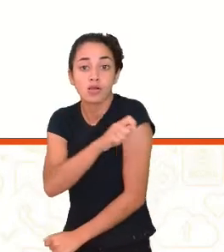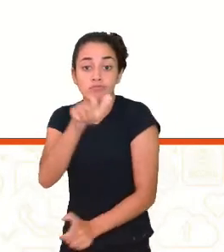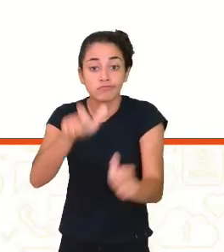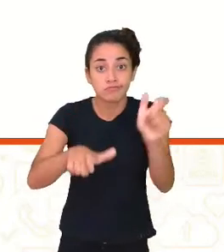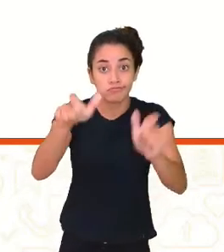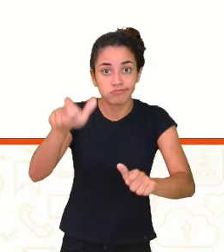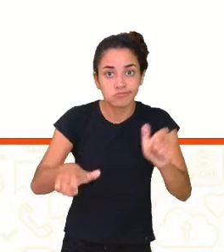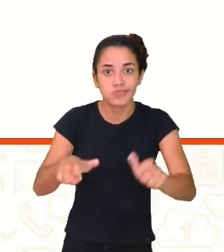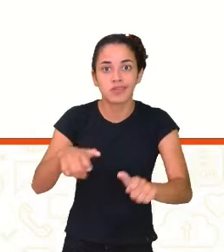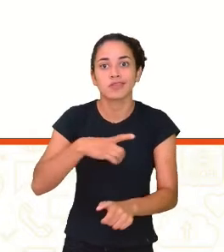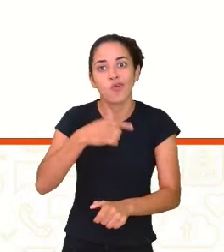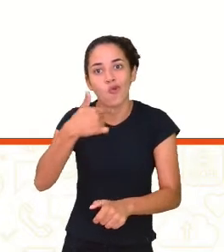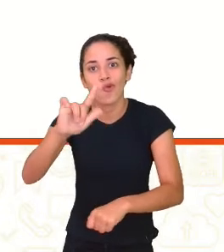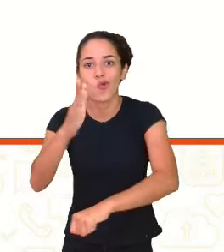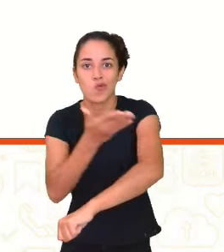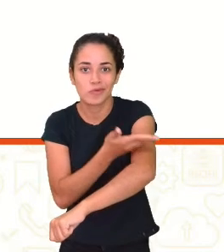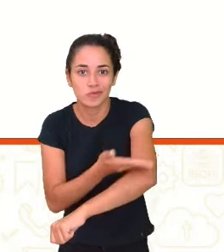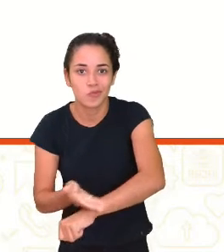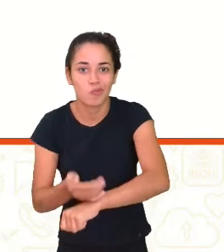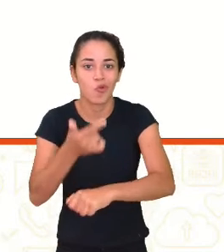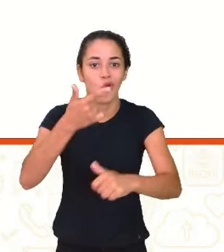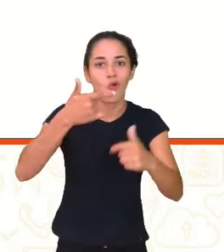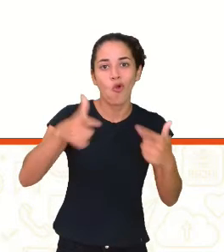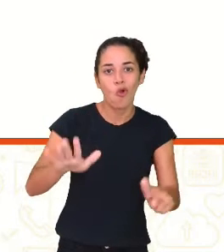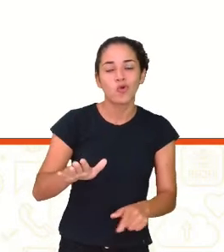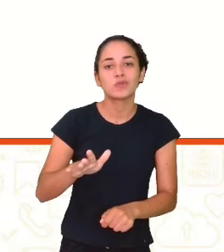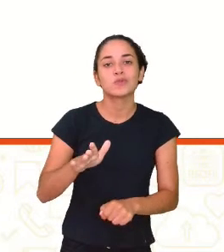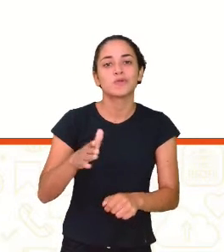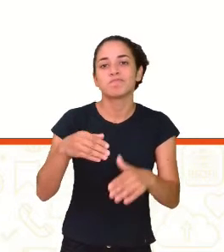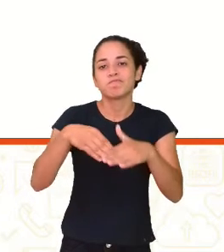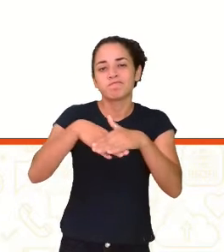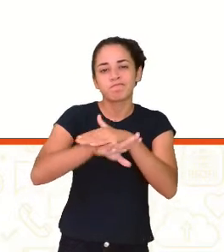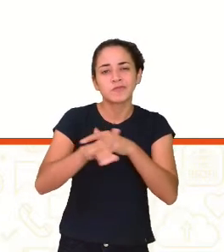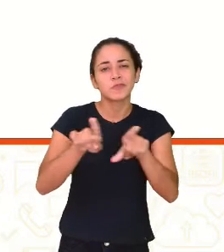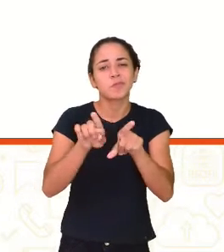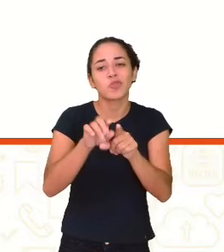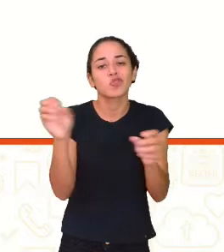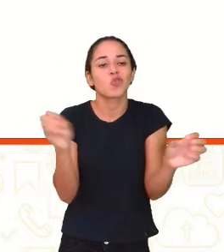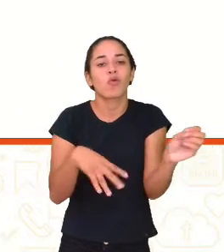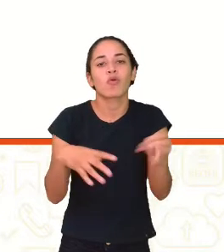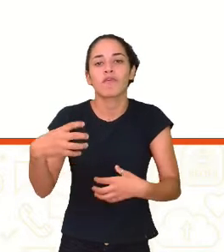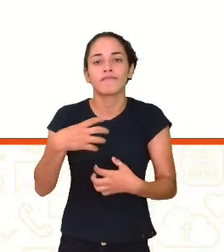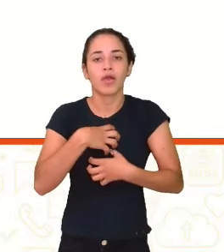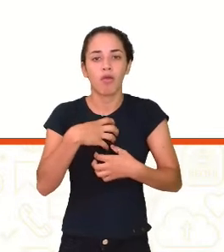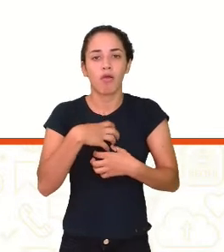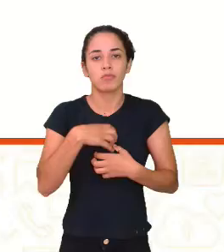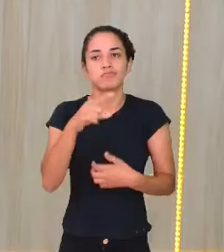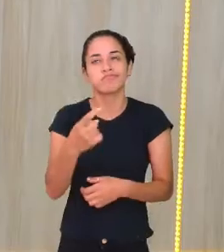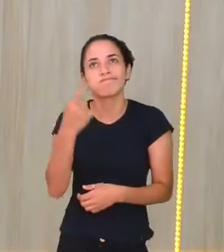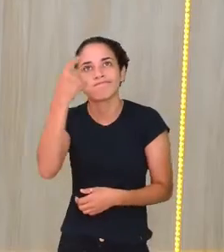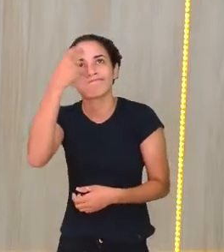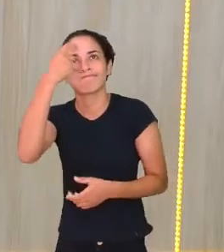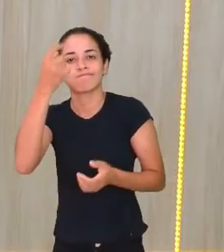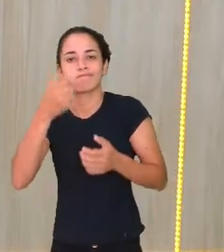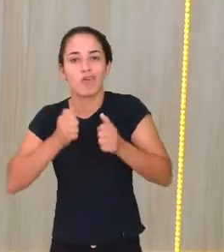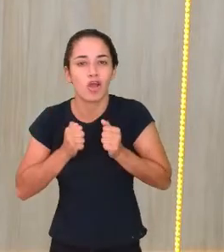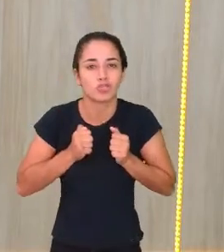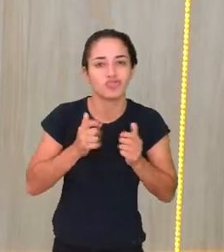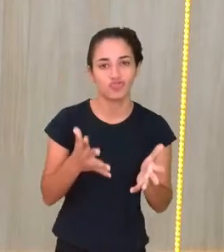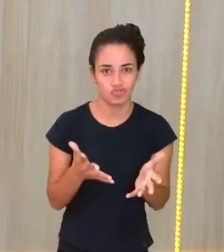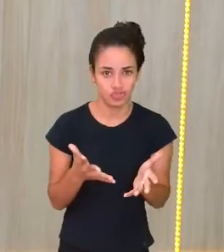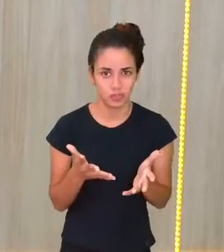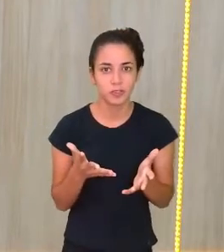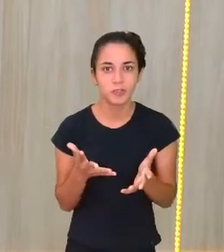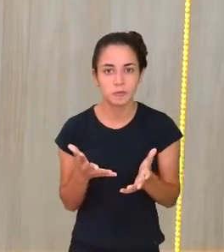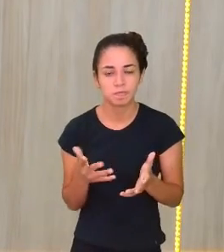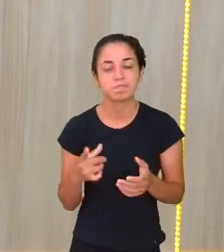somam outros costumes, outros hábitos e novas formas de pensar e agir. Então, é